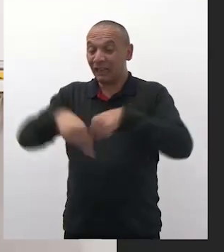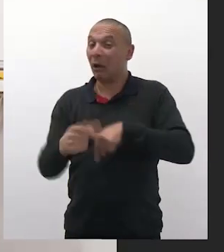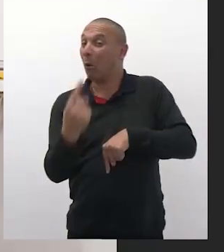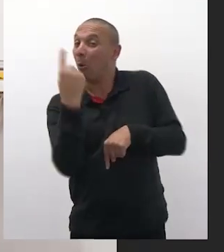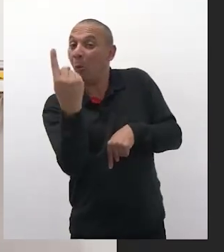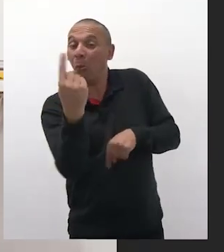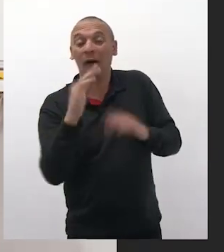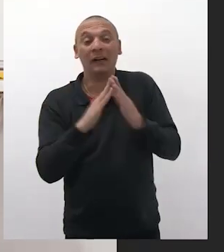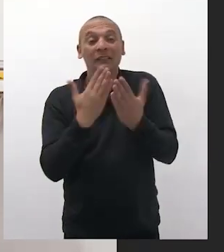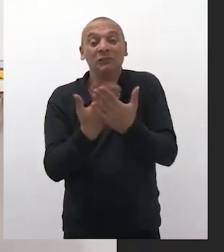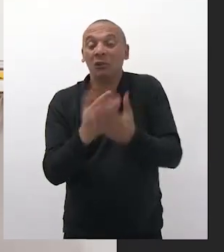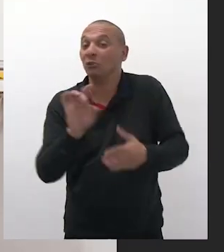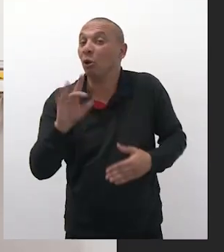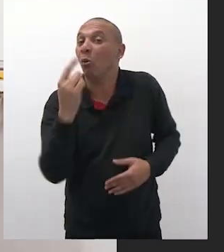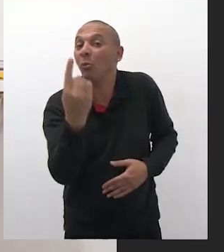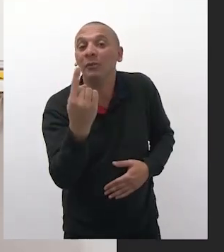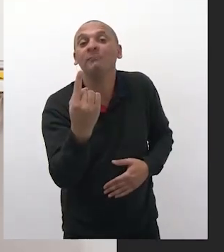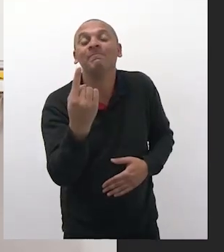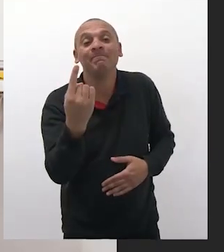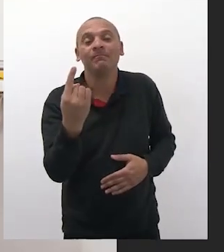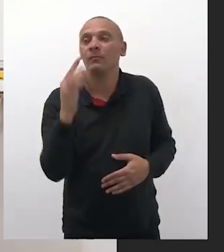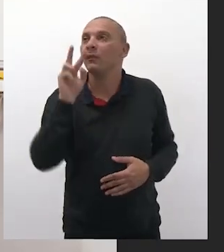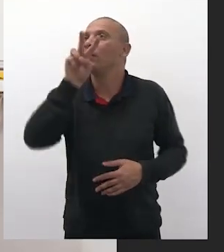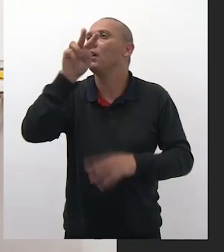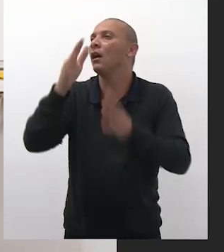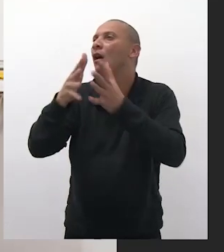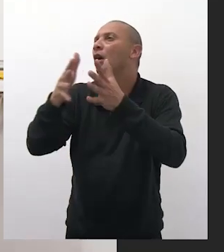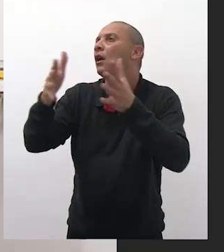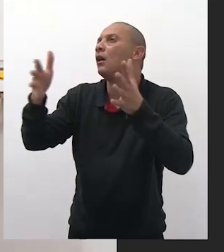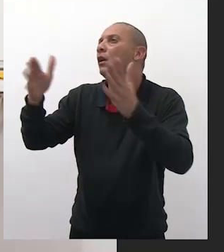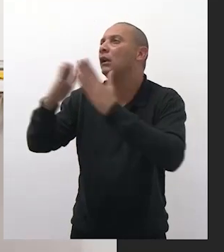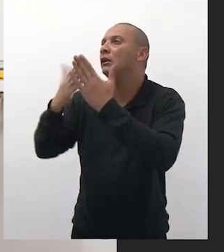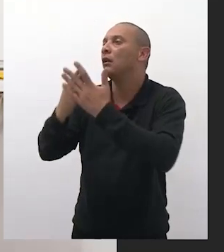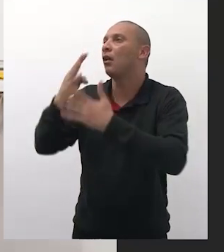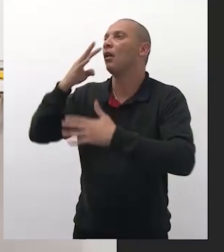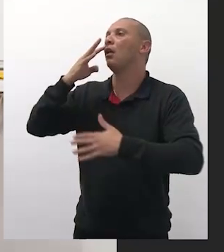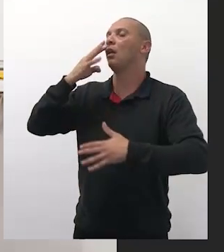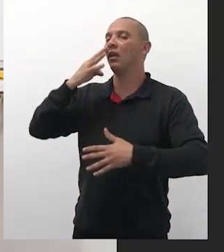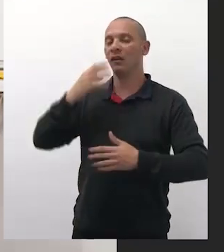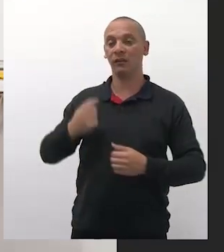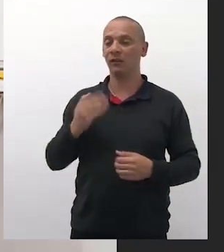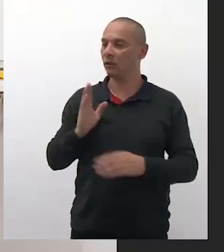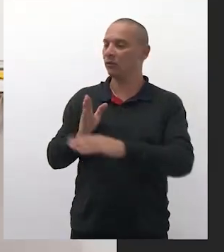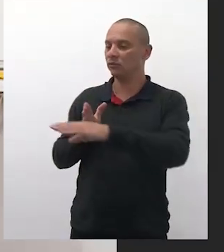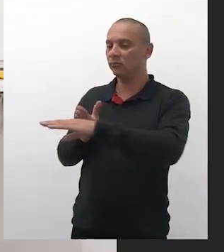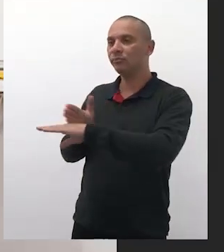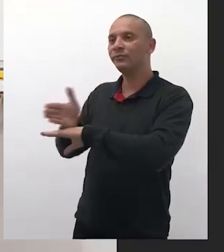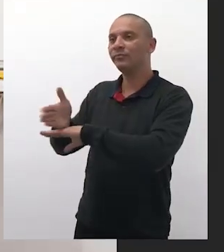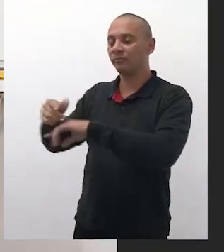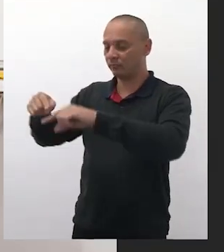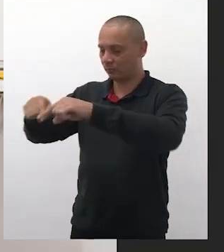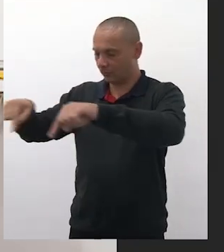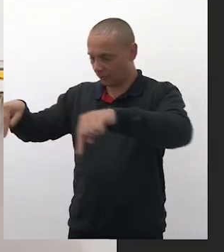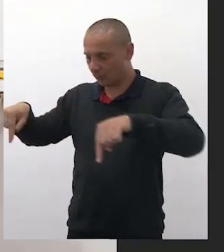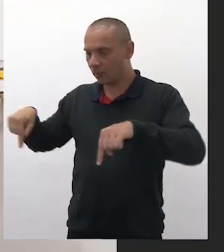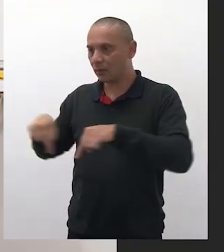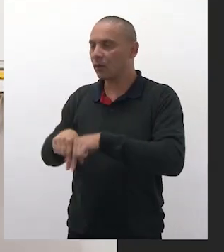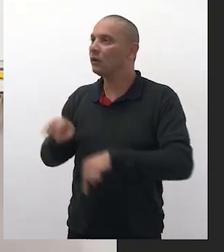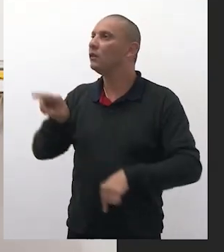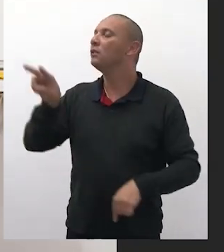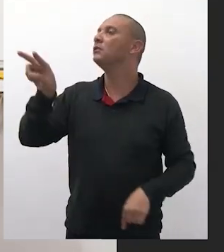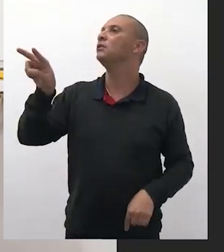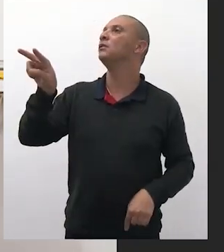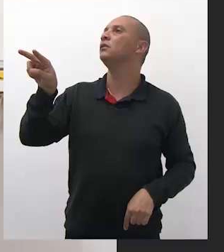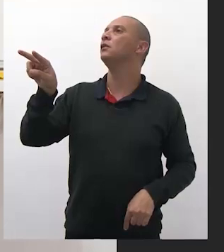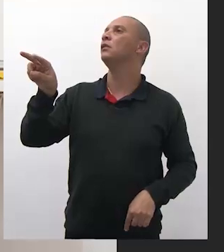imagina, né? E quando eu entrei na sala, que eu vi que